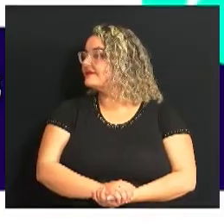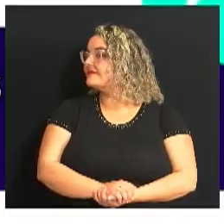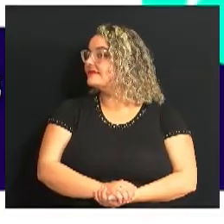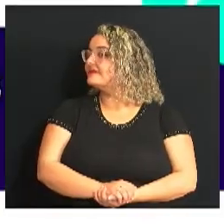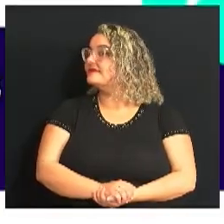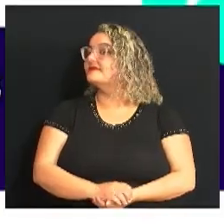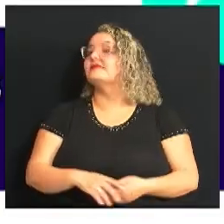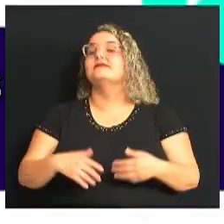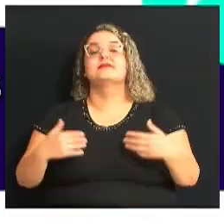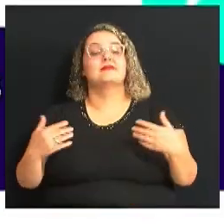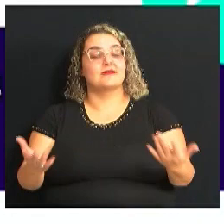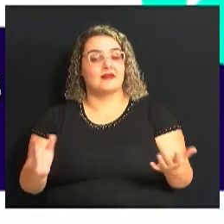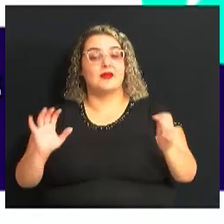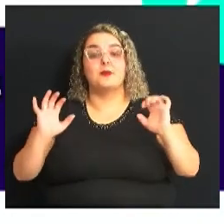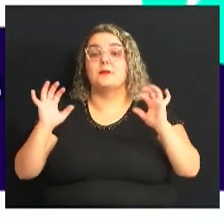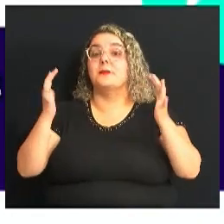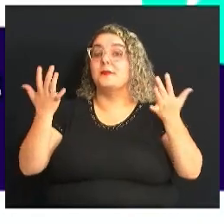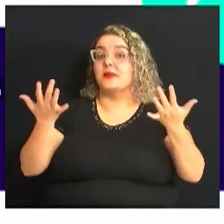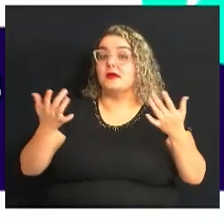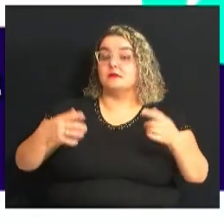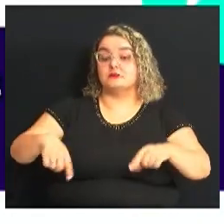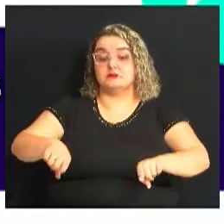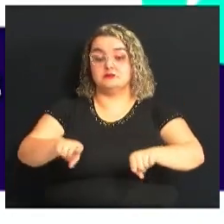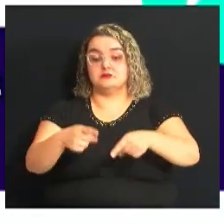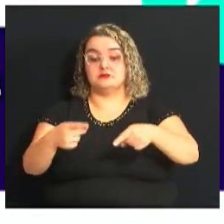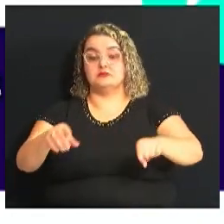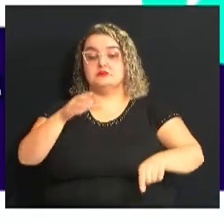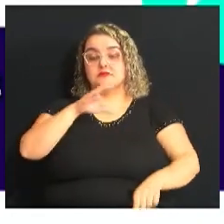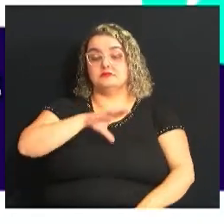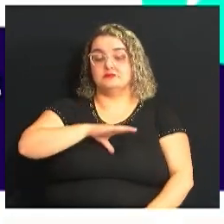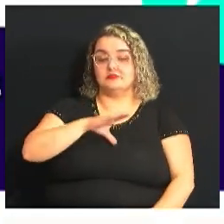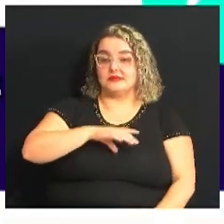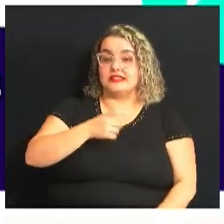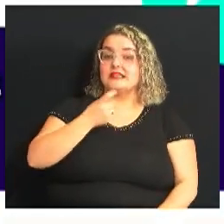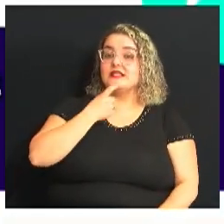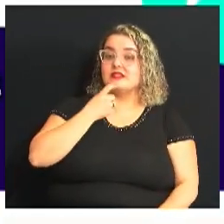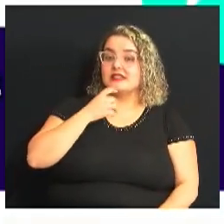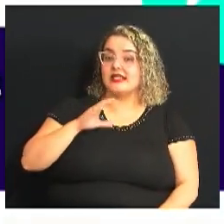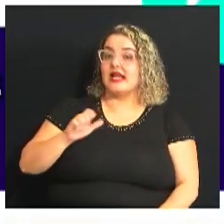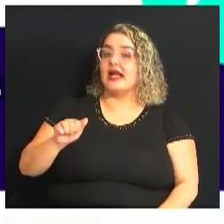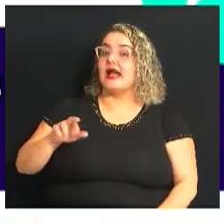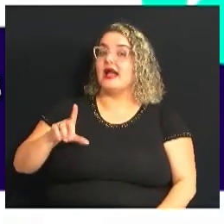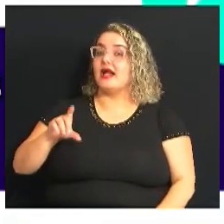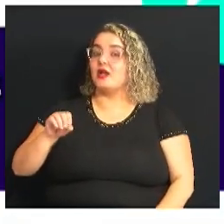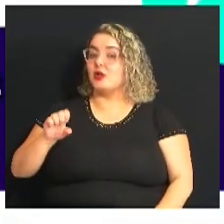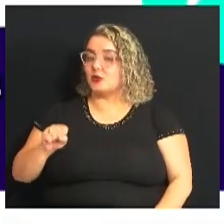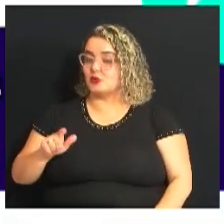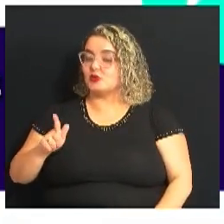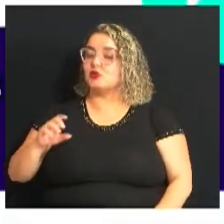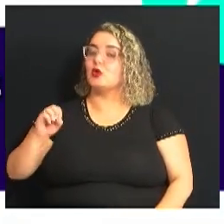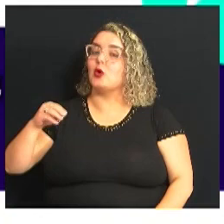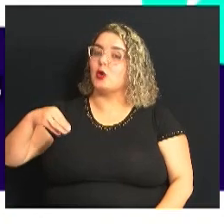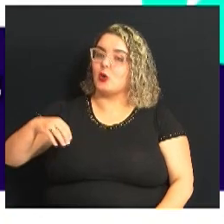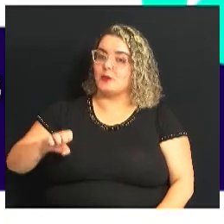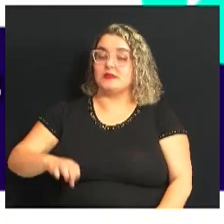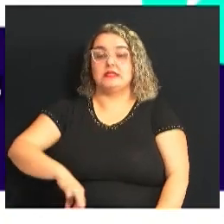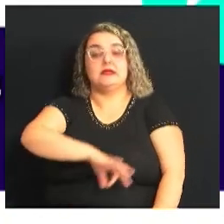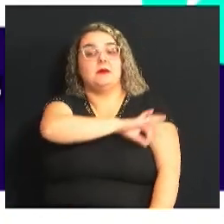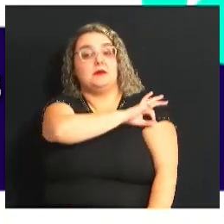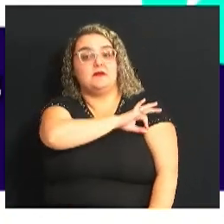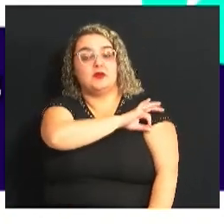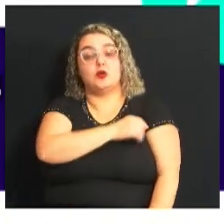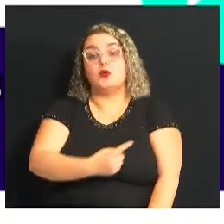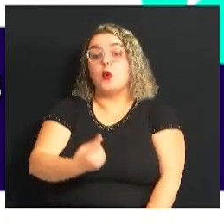E para celebrar o maestro campineiro Carlos Gomes, a Prefeitura de Campinas separou um mês de